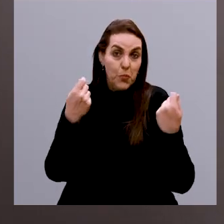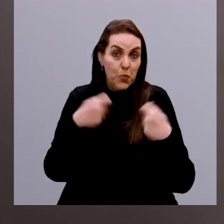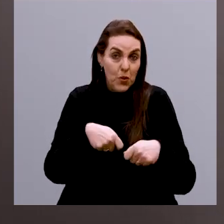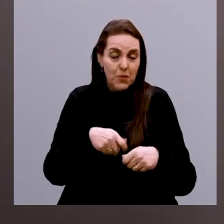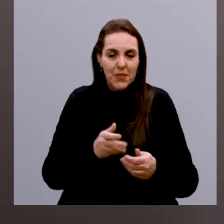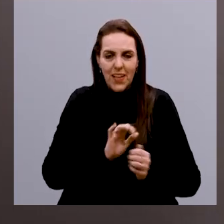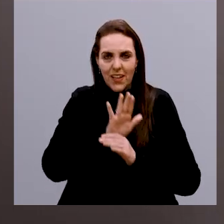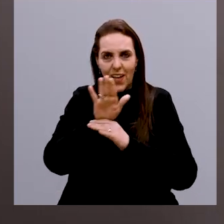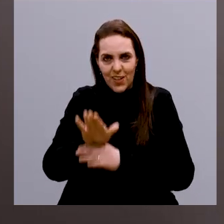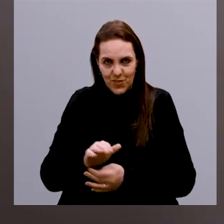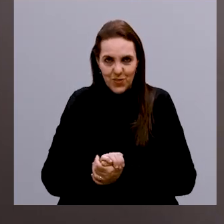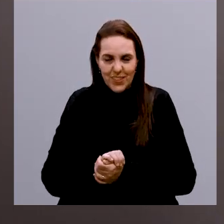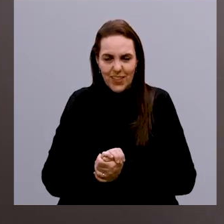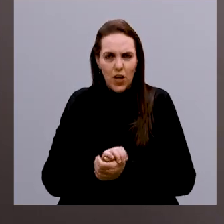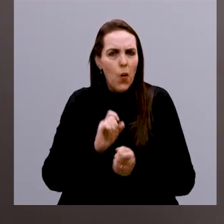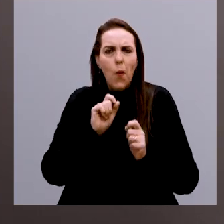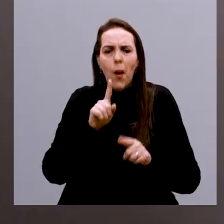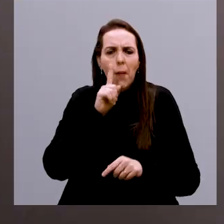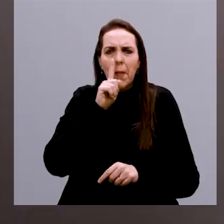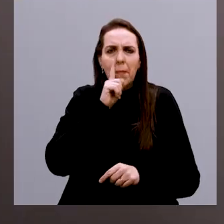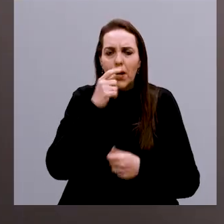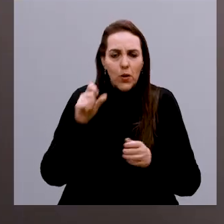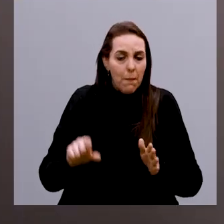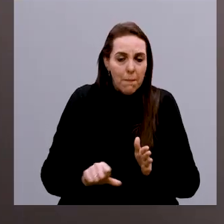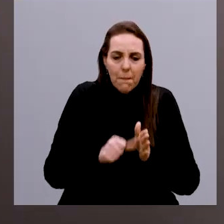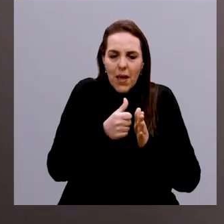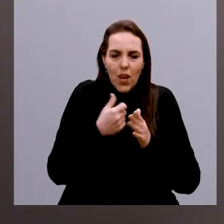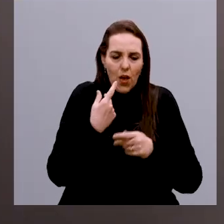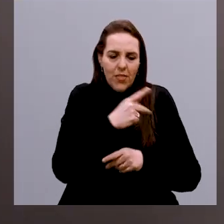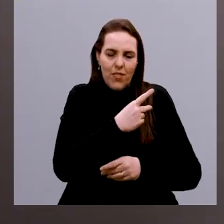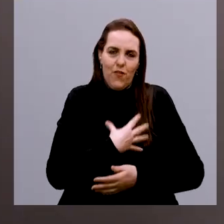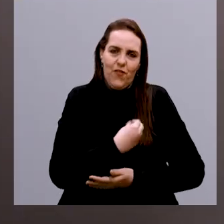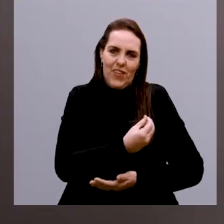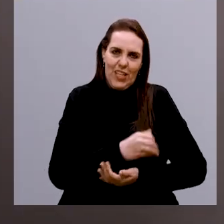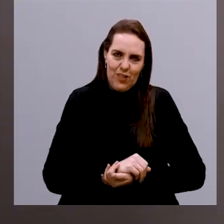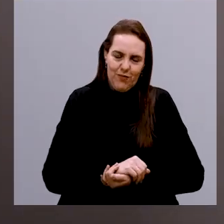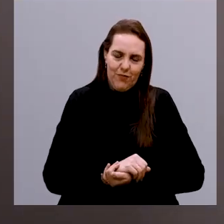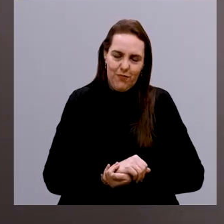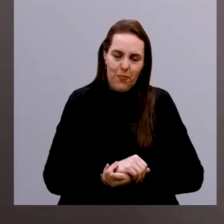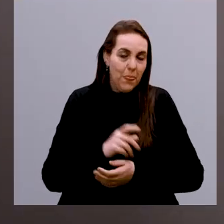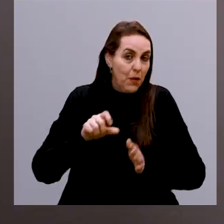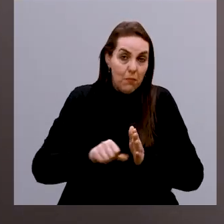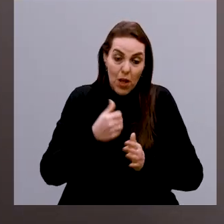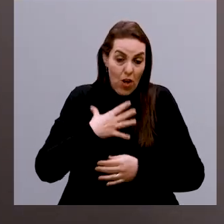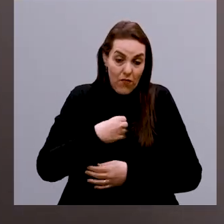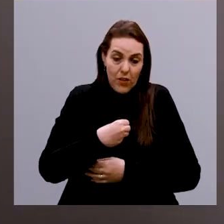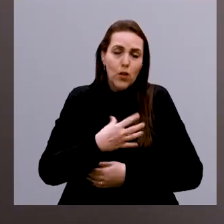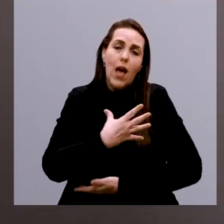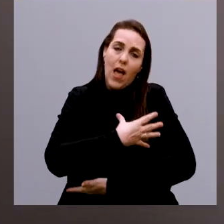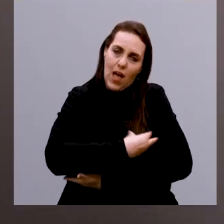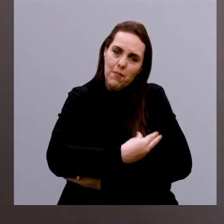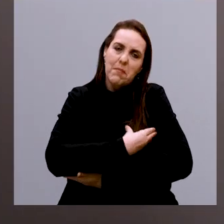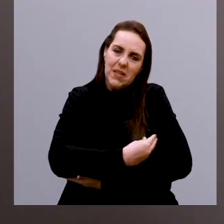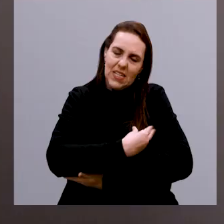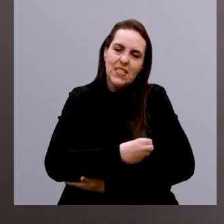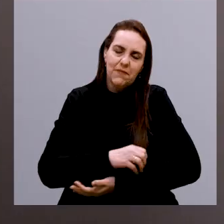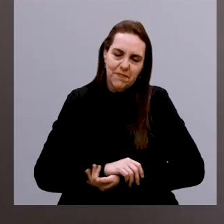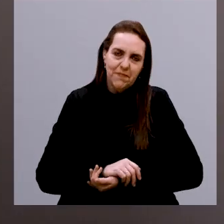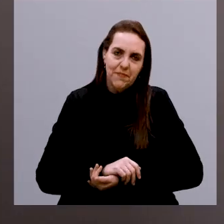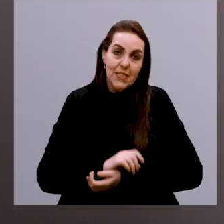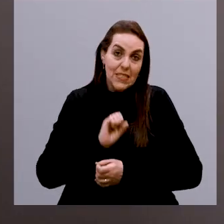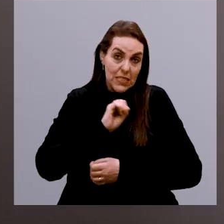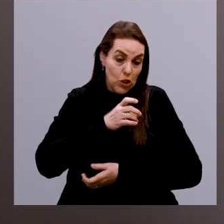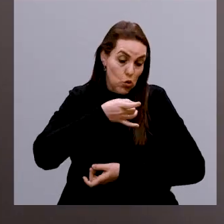né, da possibilidade de ajudar. Qual é a mãe que não quer fazer o melhor para o seu filho? E o melhor para o seu filho é amamentar.